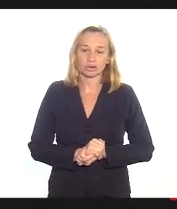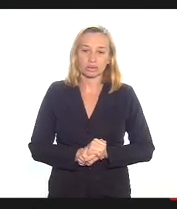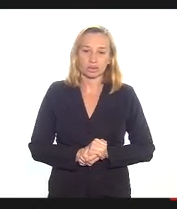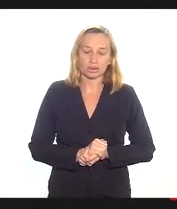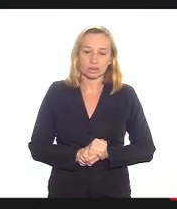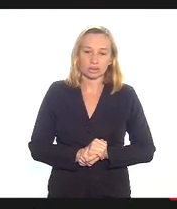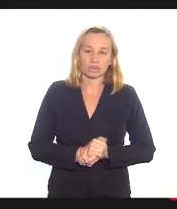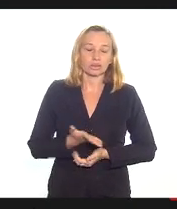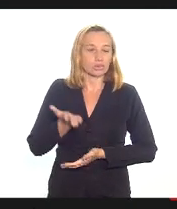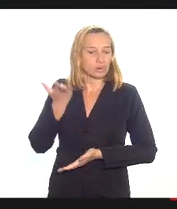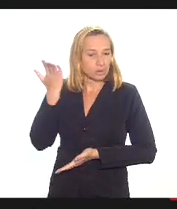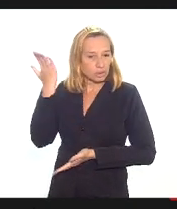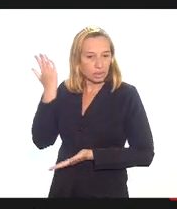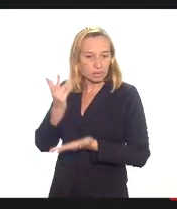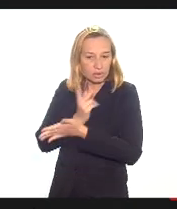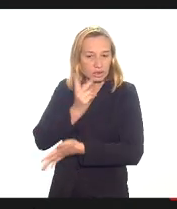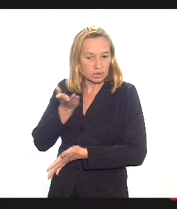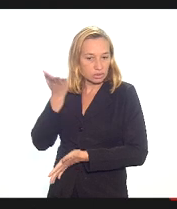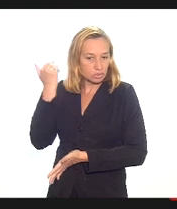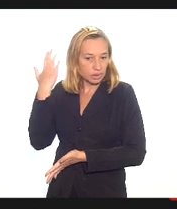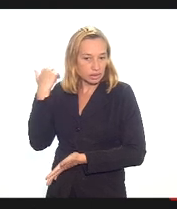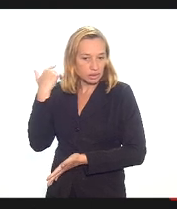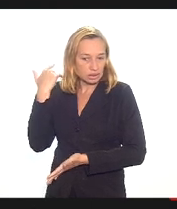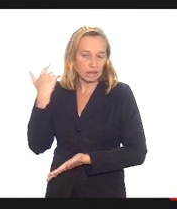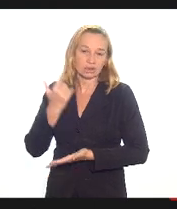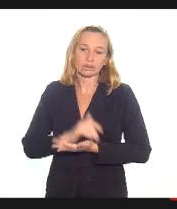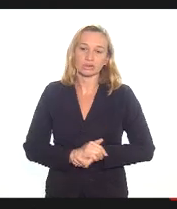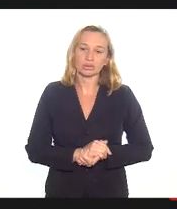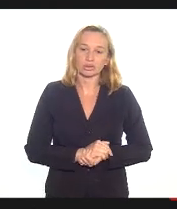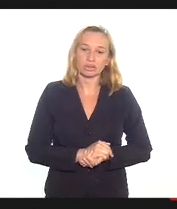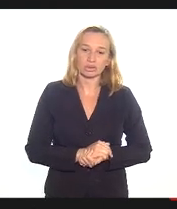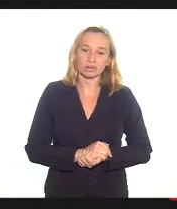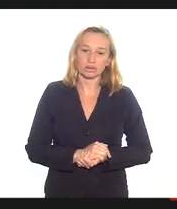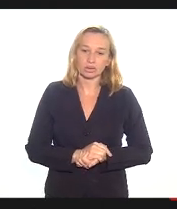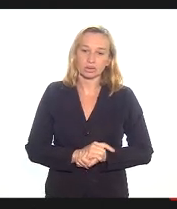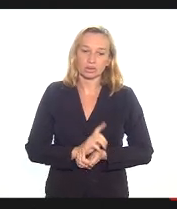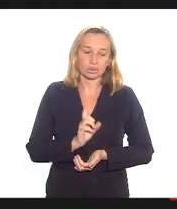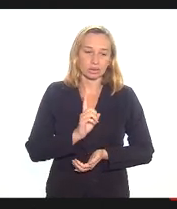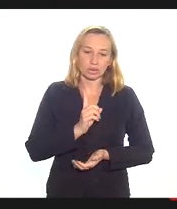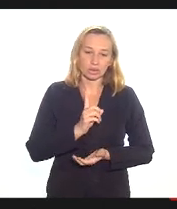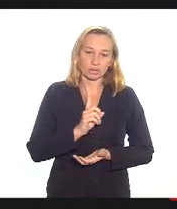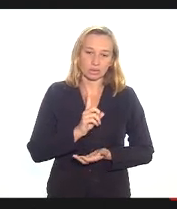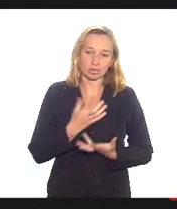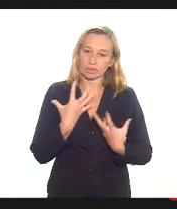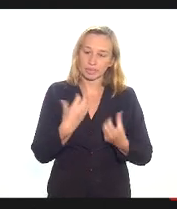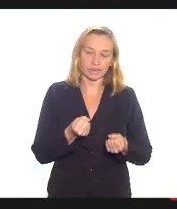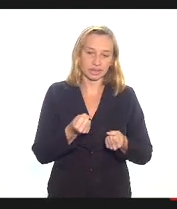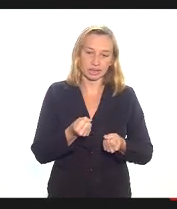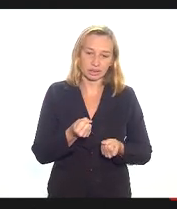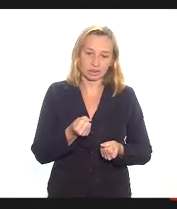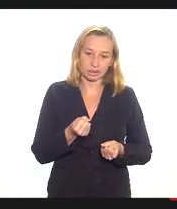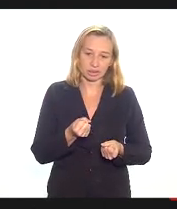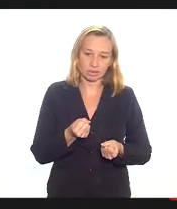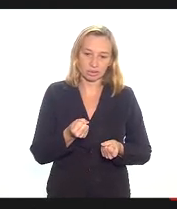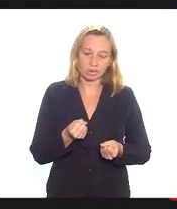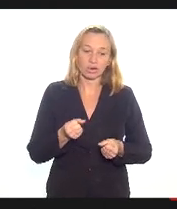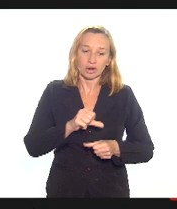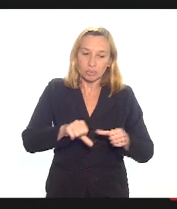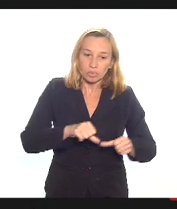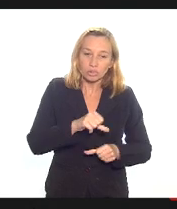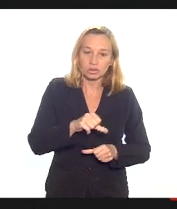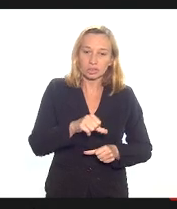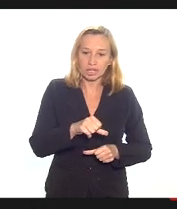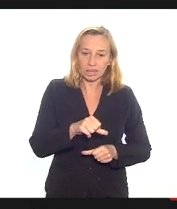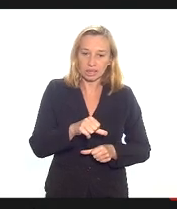deduzido no passado e que não vai mais ser considerado, porque ele vai mudar de mãos e